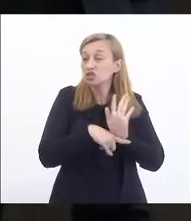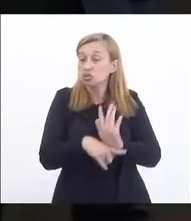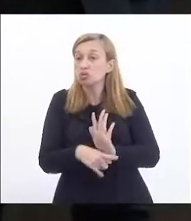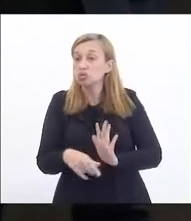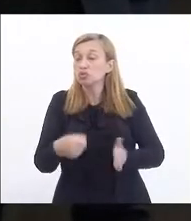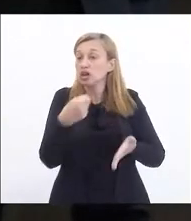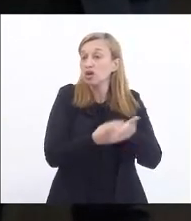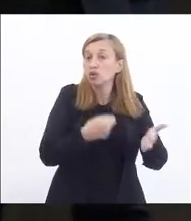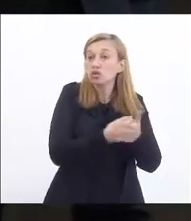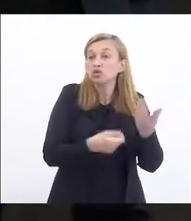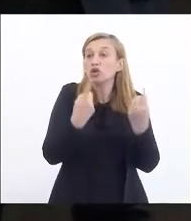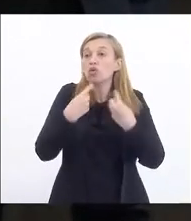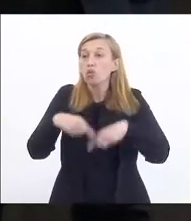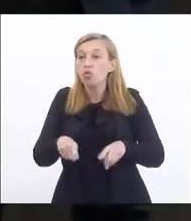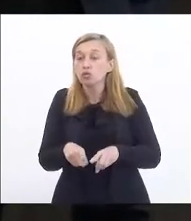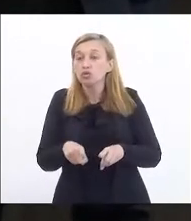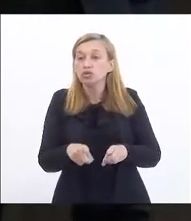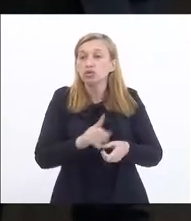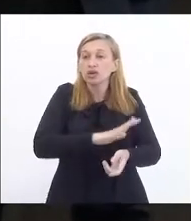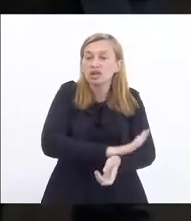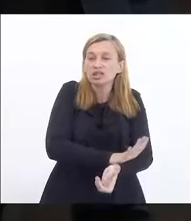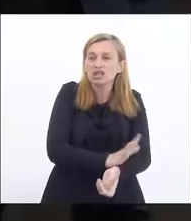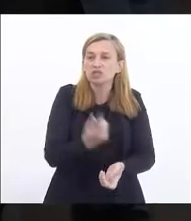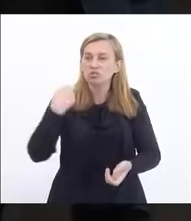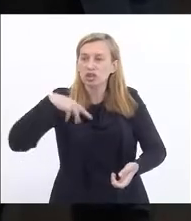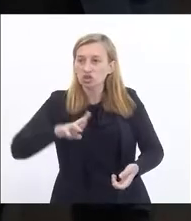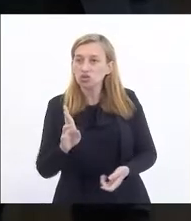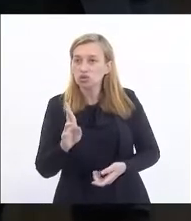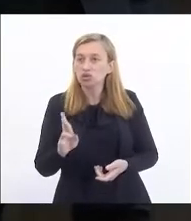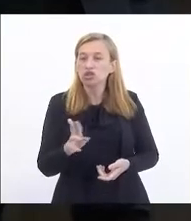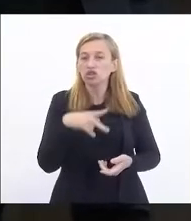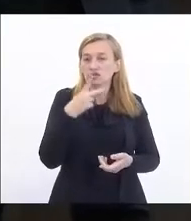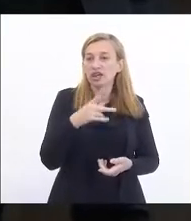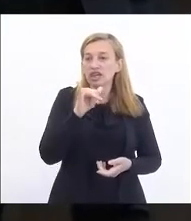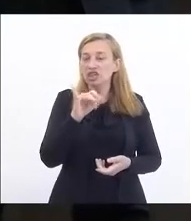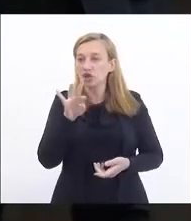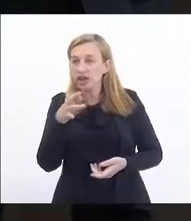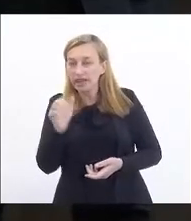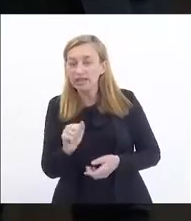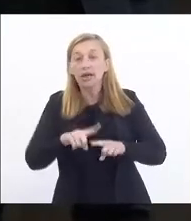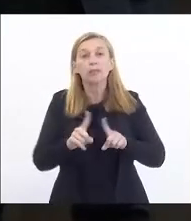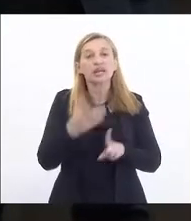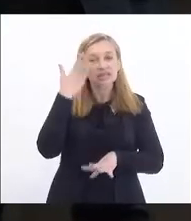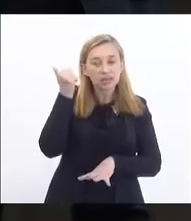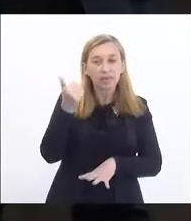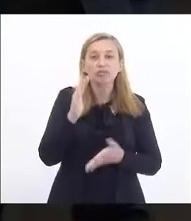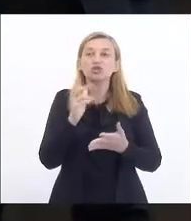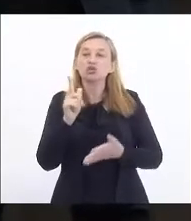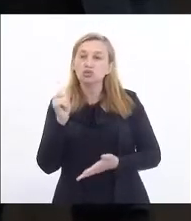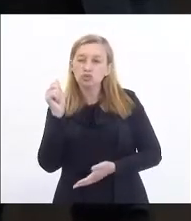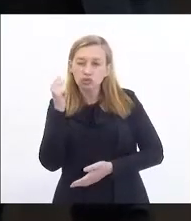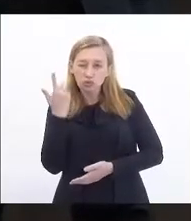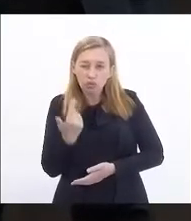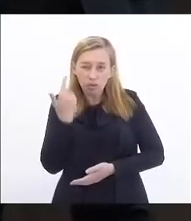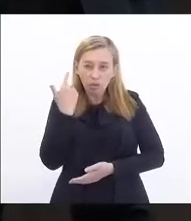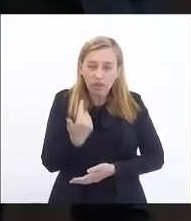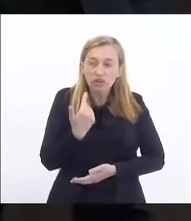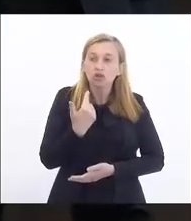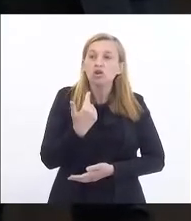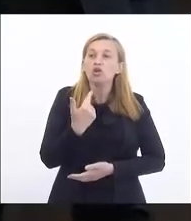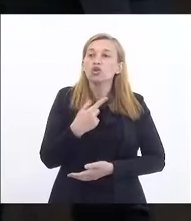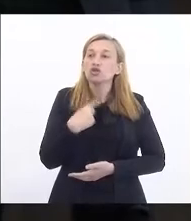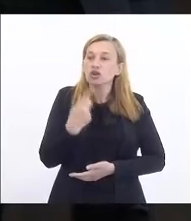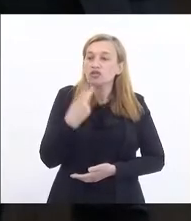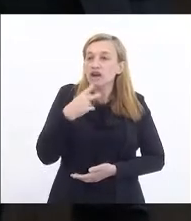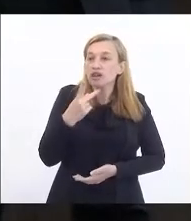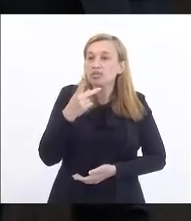luta contra o racismo religioso a gente chama de intolerância mas a gente sabe que geralmente o que a gente